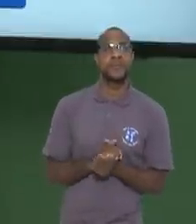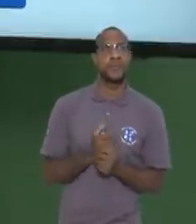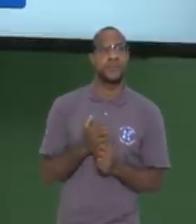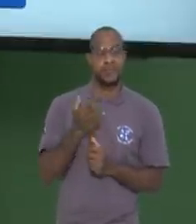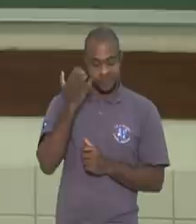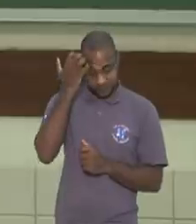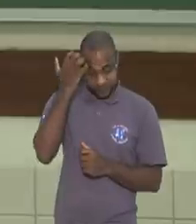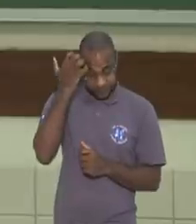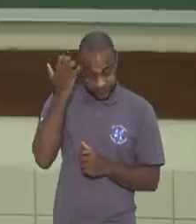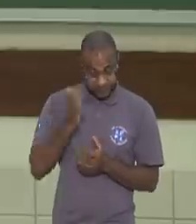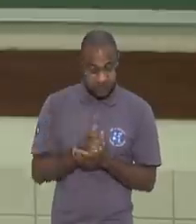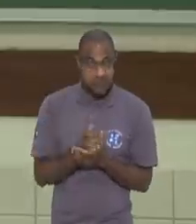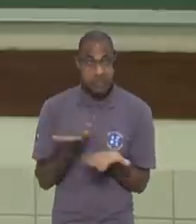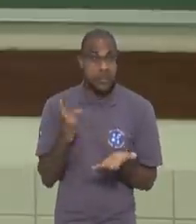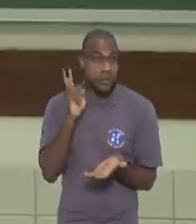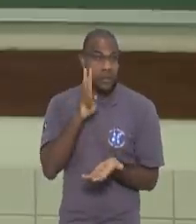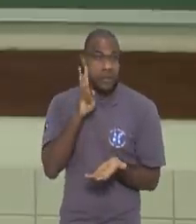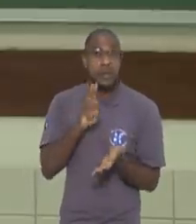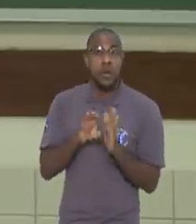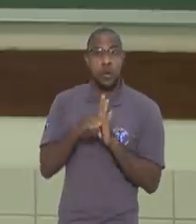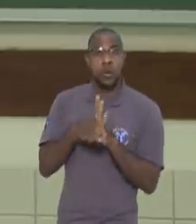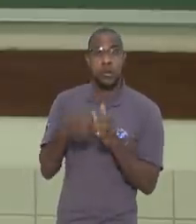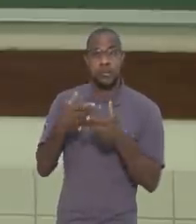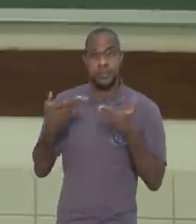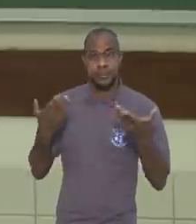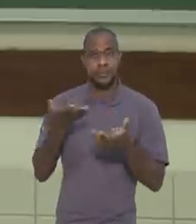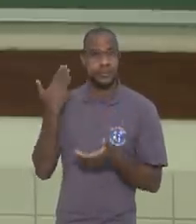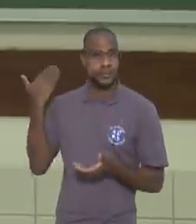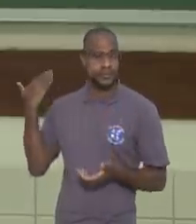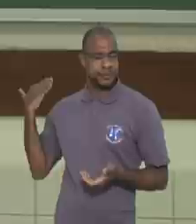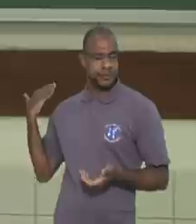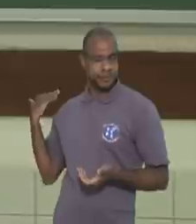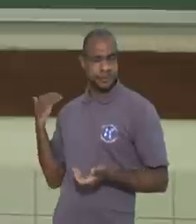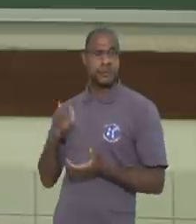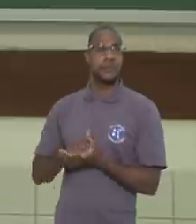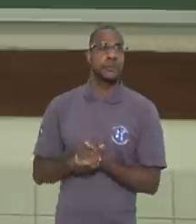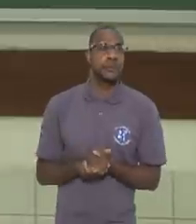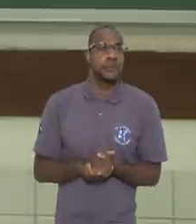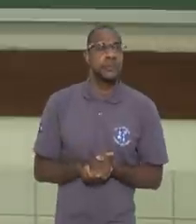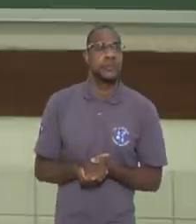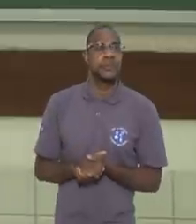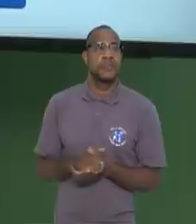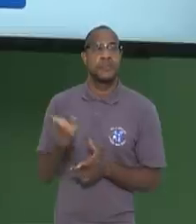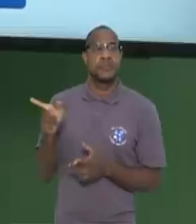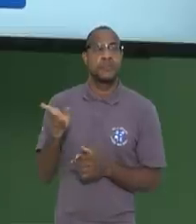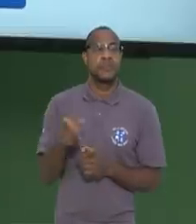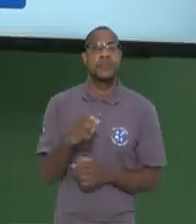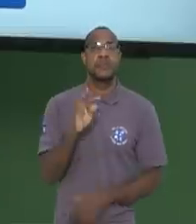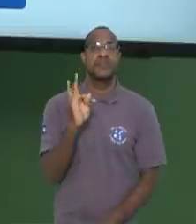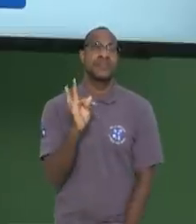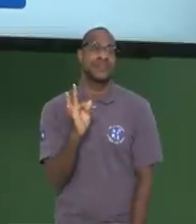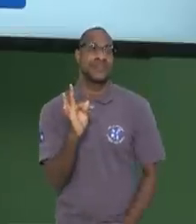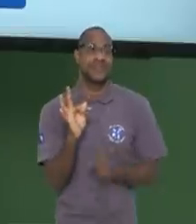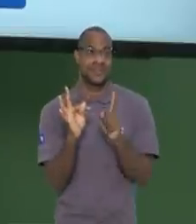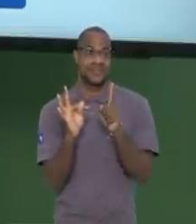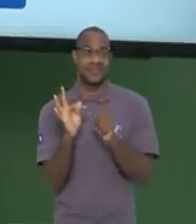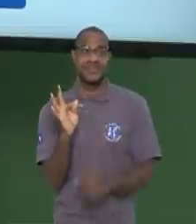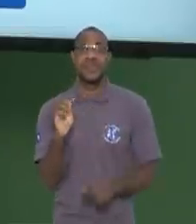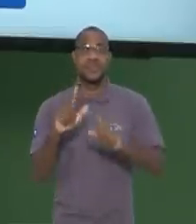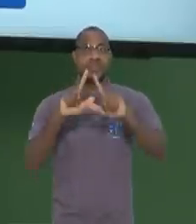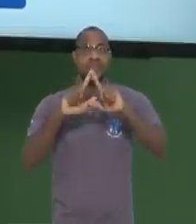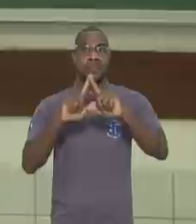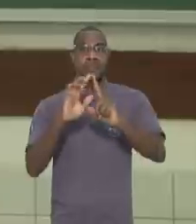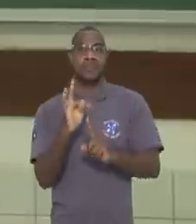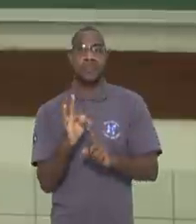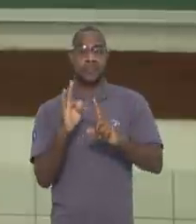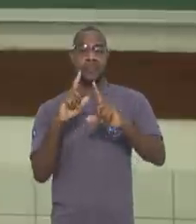Vamos só relembrar então esses conceitos que a gente viu nessa primeira aula, lá de trás do primeiro trimestre. Então a gente estudou os transgênicos, que é isso que eu falei para vocês